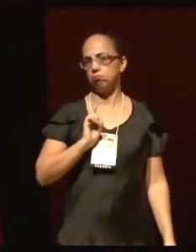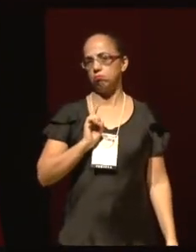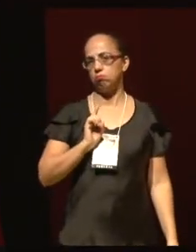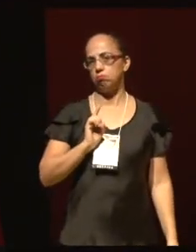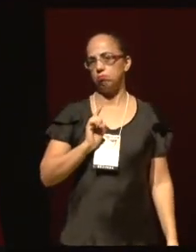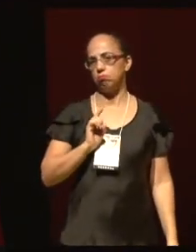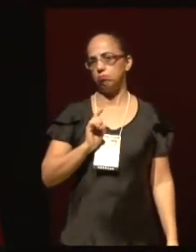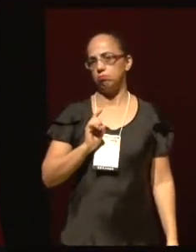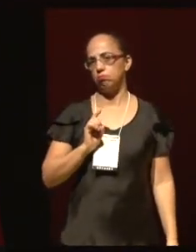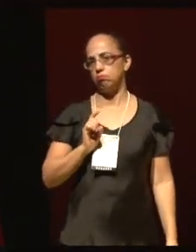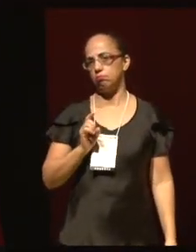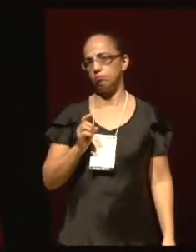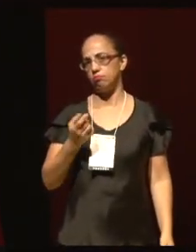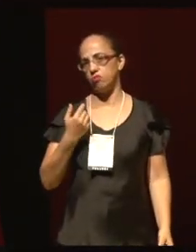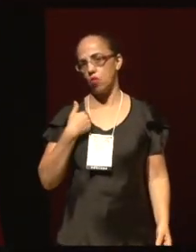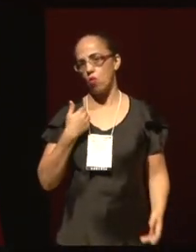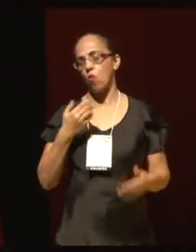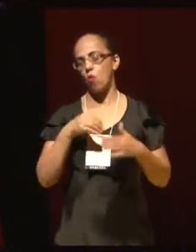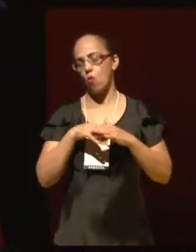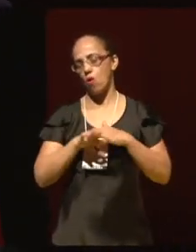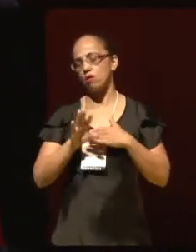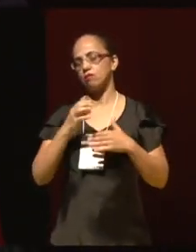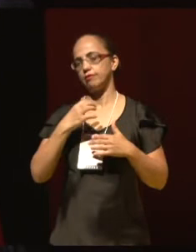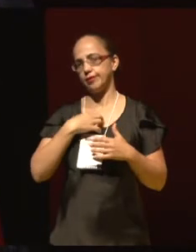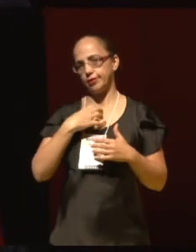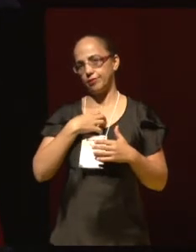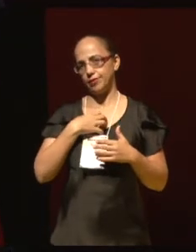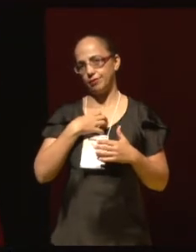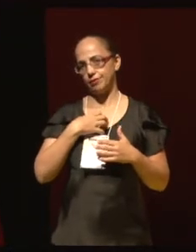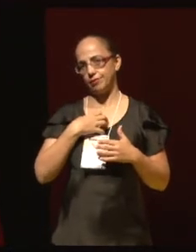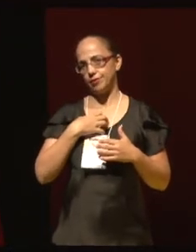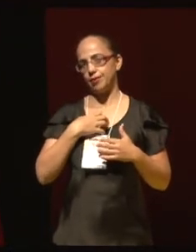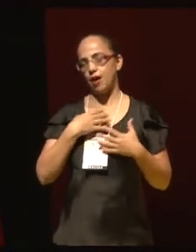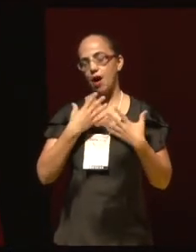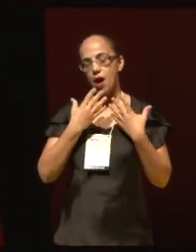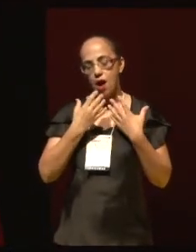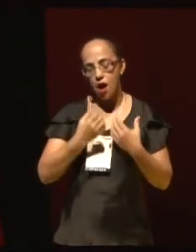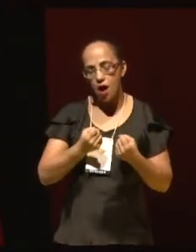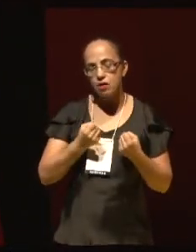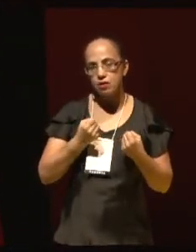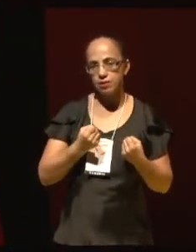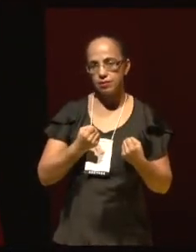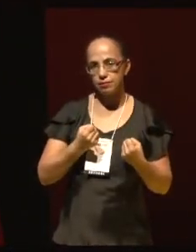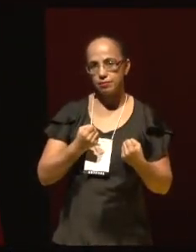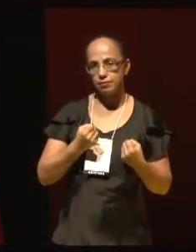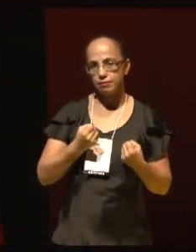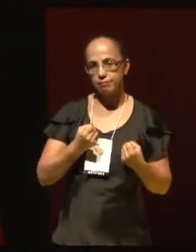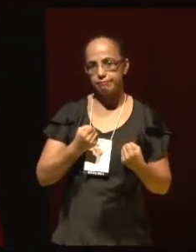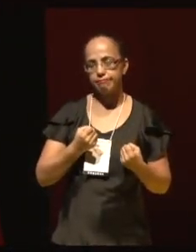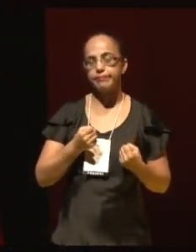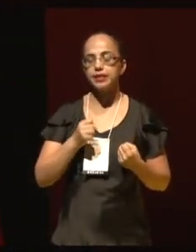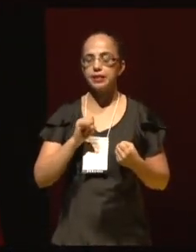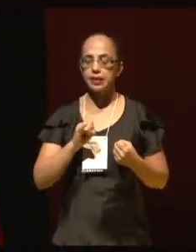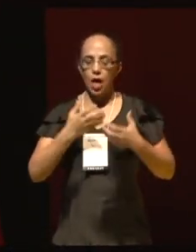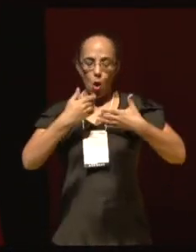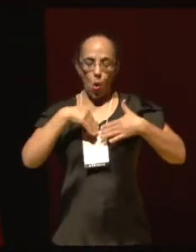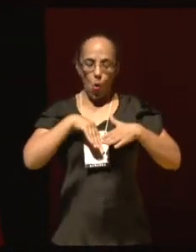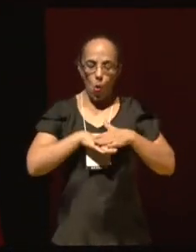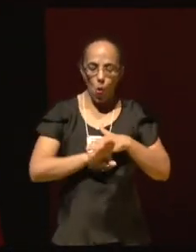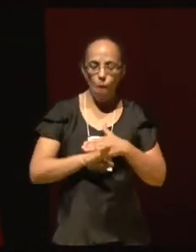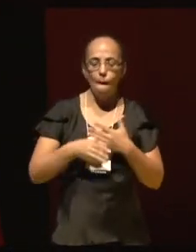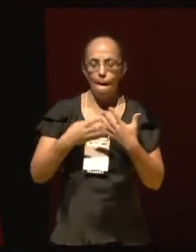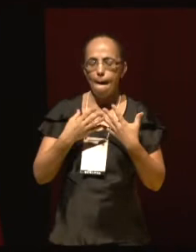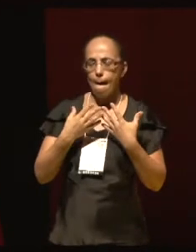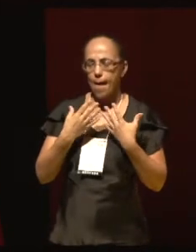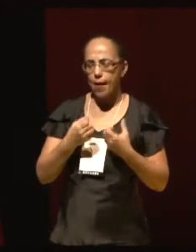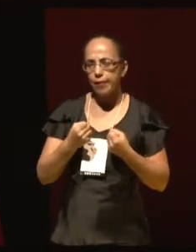E guardei um sentimento. Quando guardo um sentimento, então, nesse momento, se